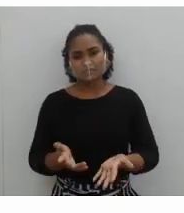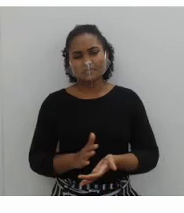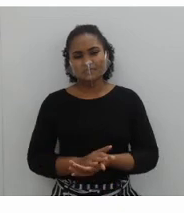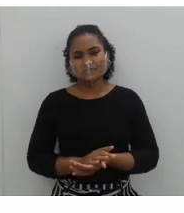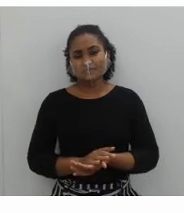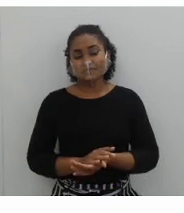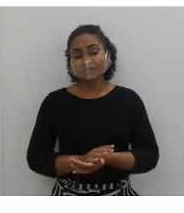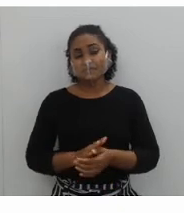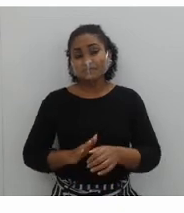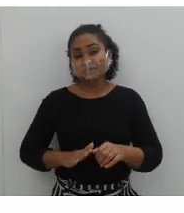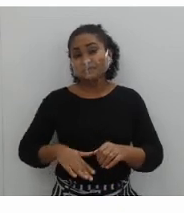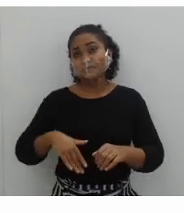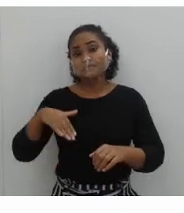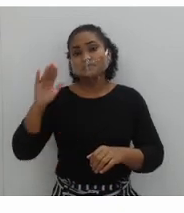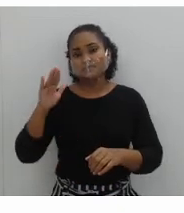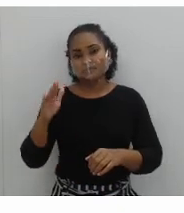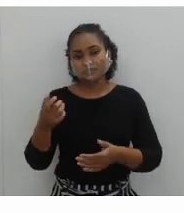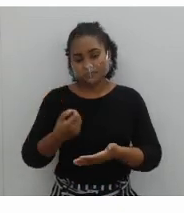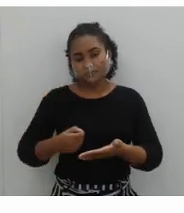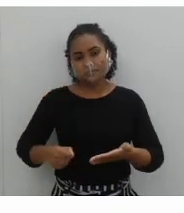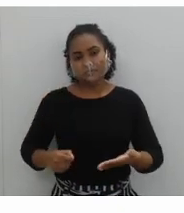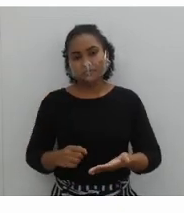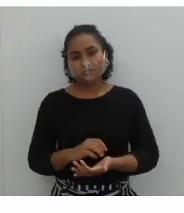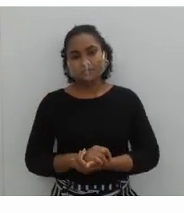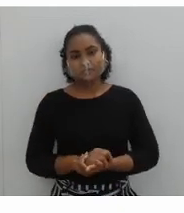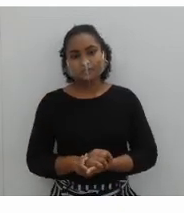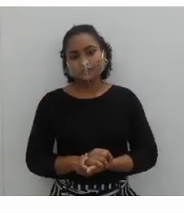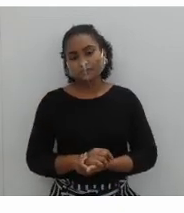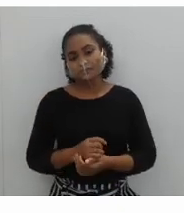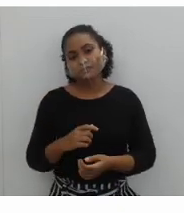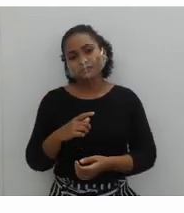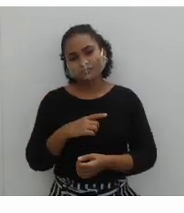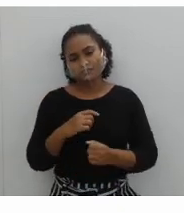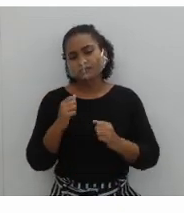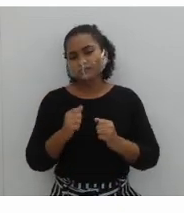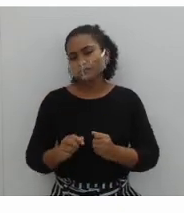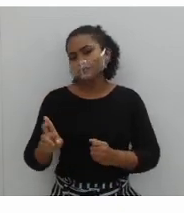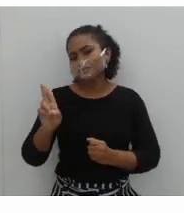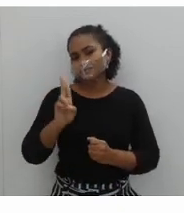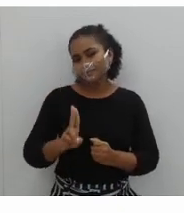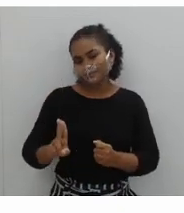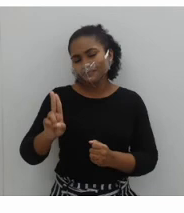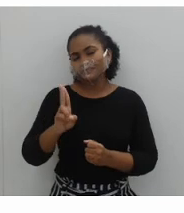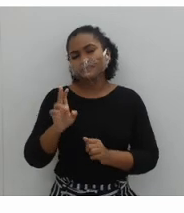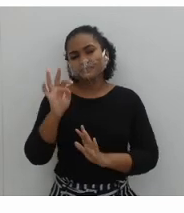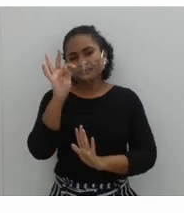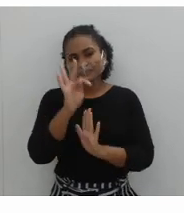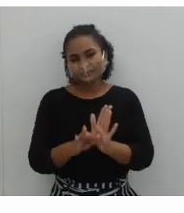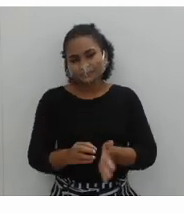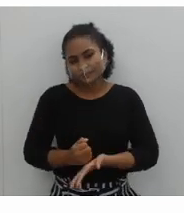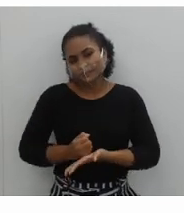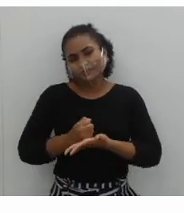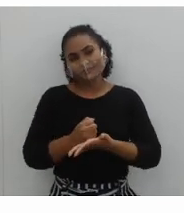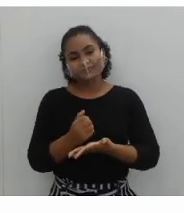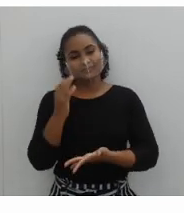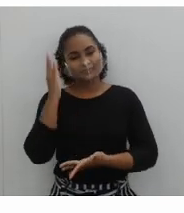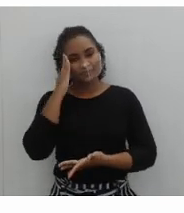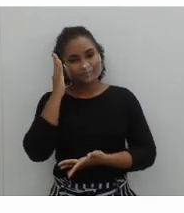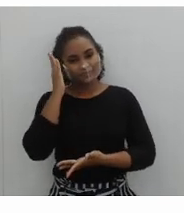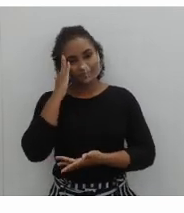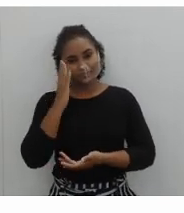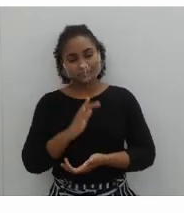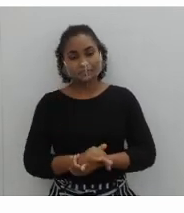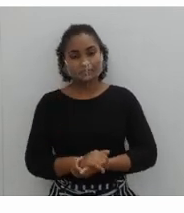vai além do que está escrito, né? Então a gente pode usar outros elementos do texto para ajudar a entender o